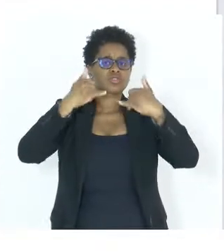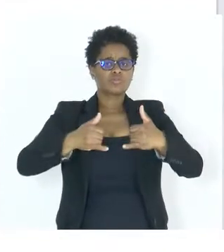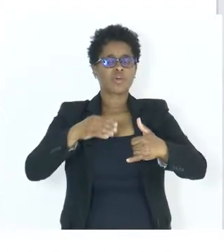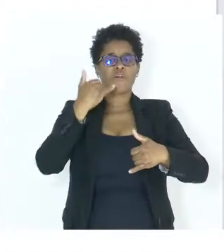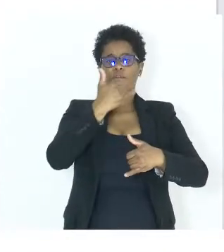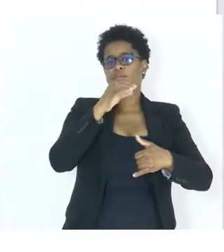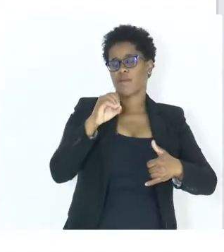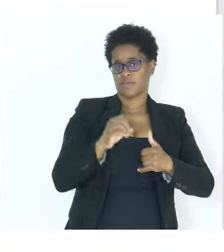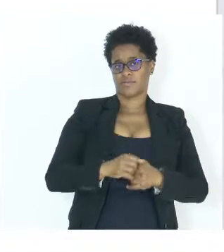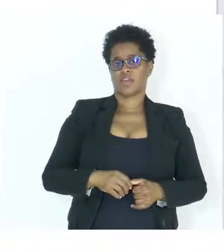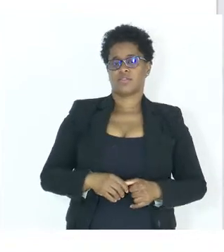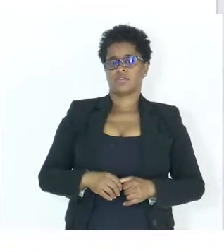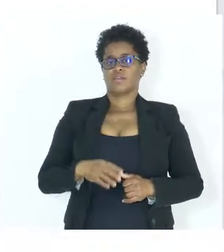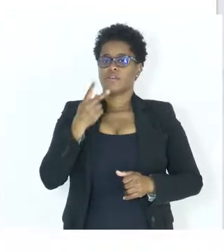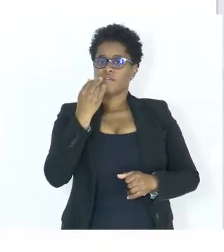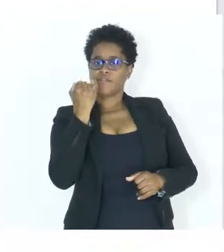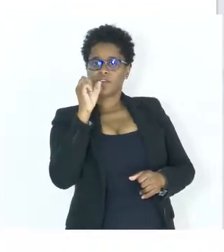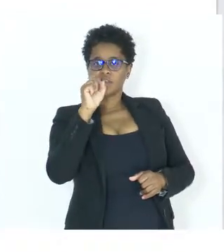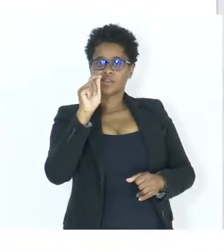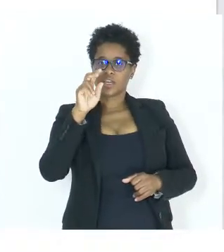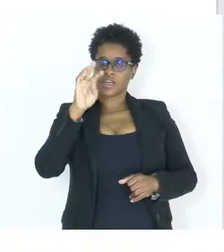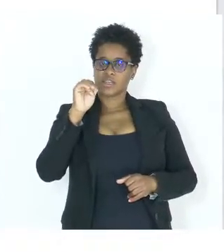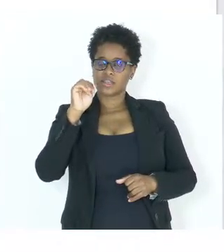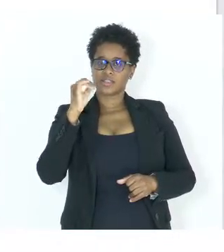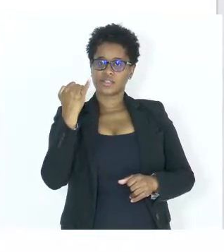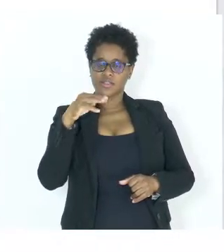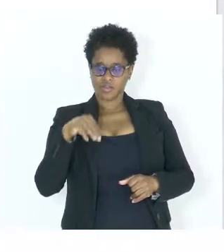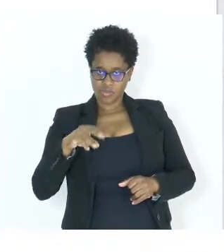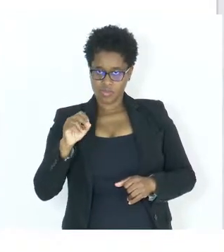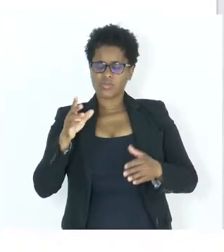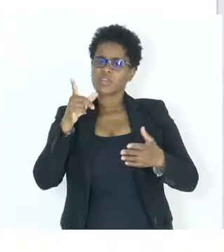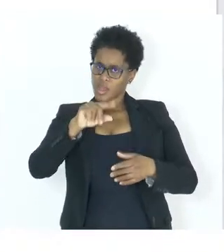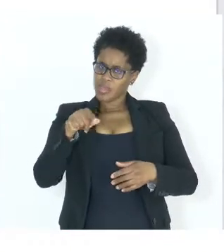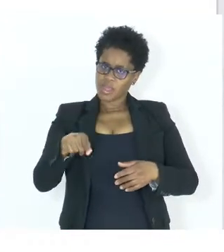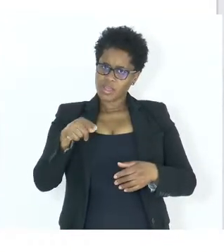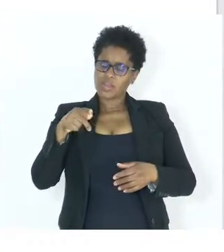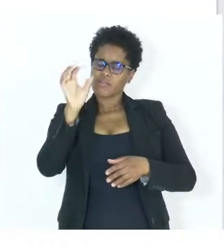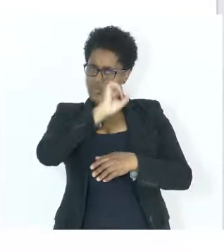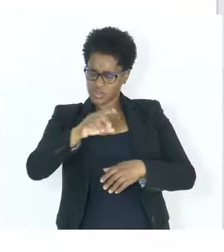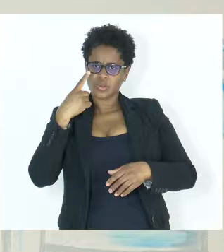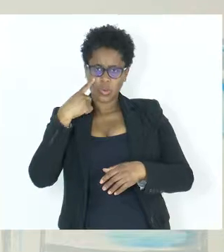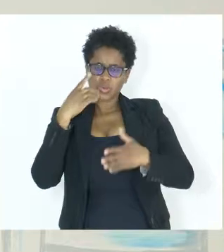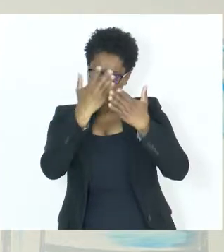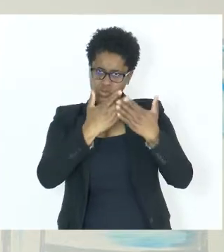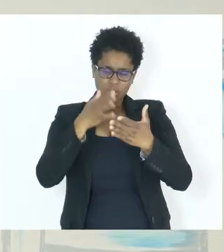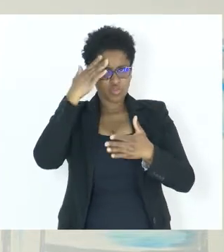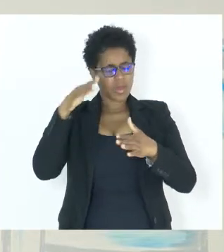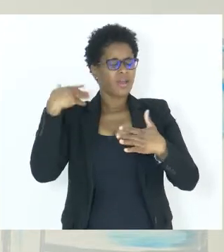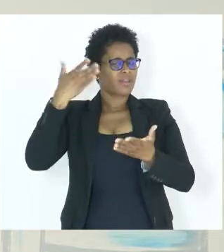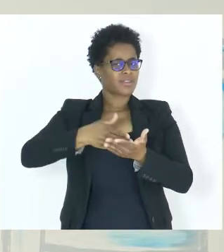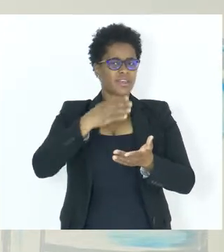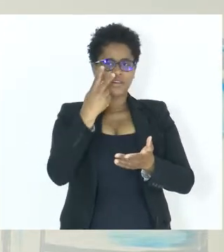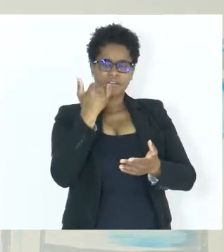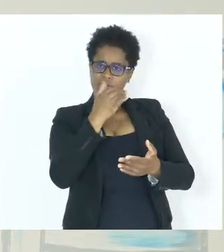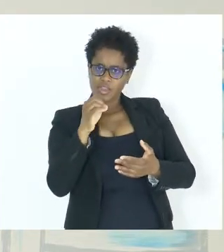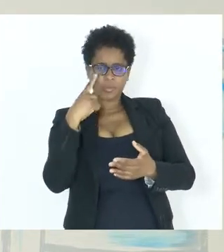20º. Então aqui tudo vocês também já tinham conhecimento do número até ao 20º. Prestem bem